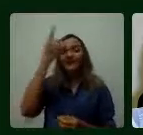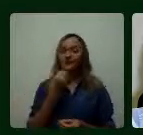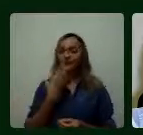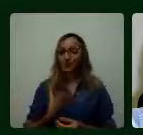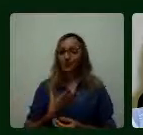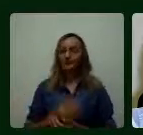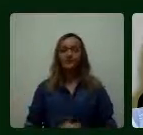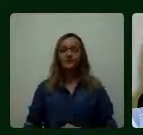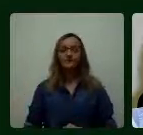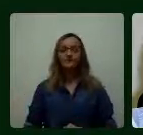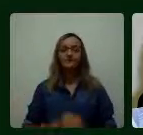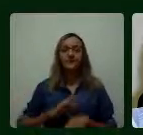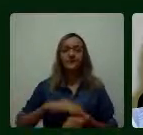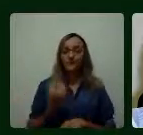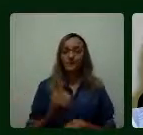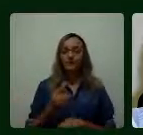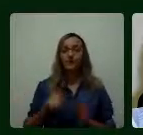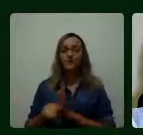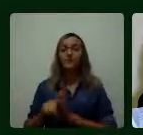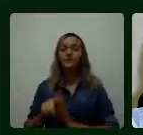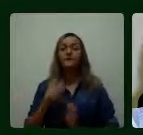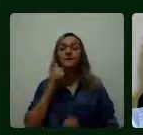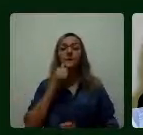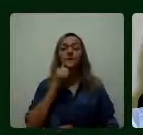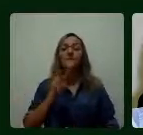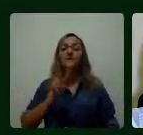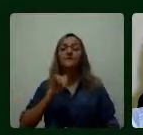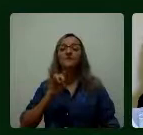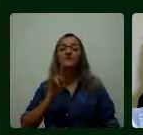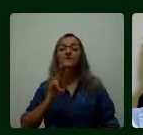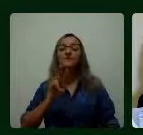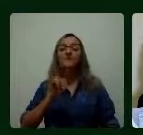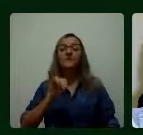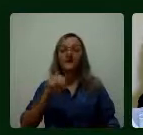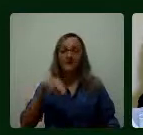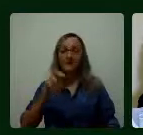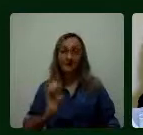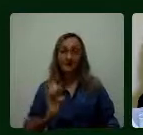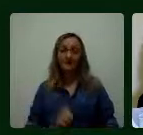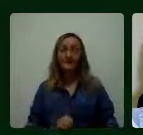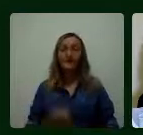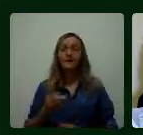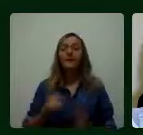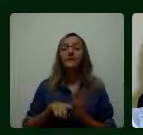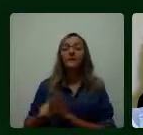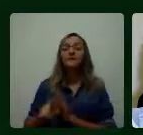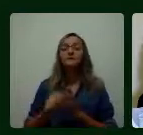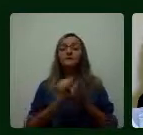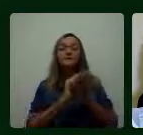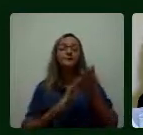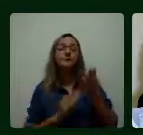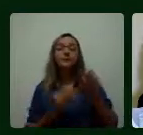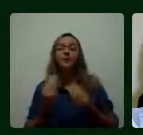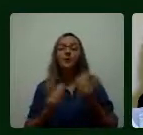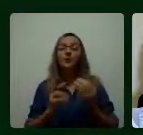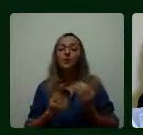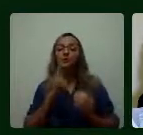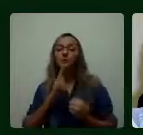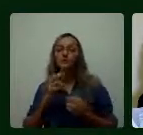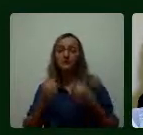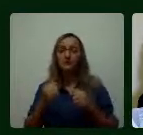fazer o acompanhamento das equipes de evolução. Porque a gente falou das entregas, né? E aí os mentores estão preocupados. Eu vejo aqui que os mentores